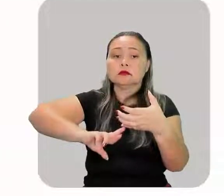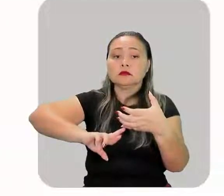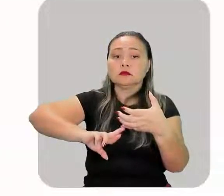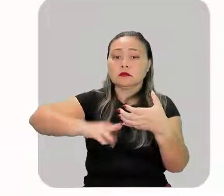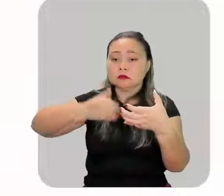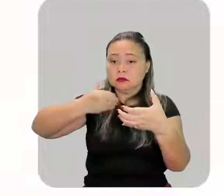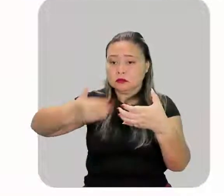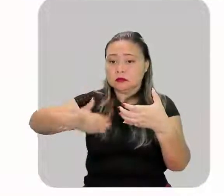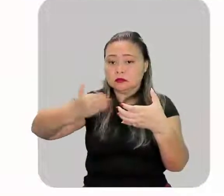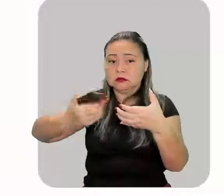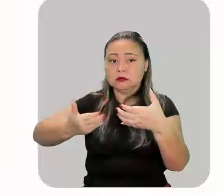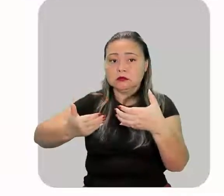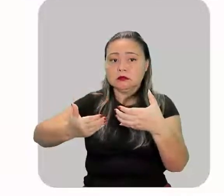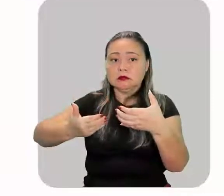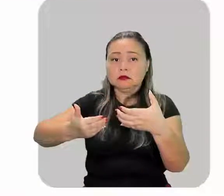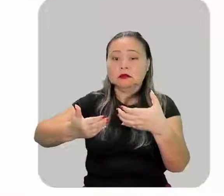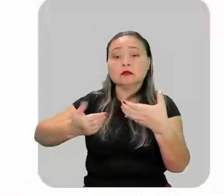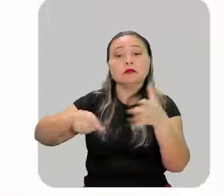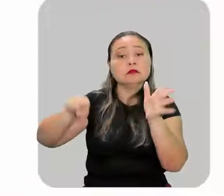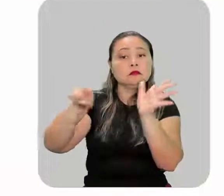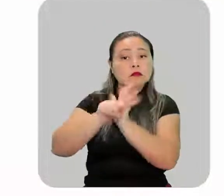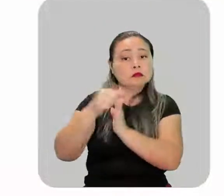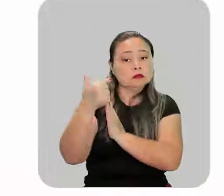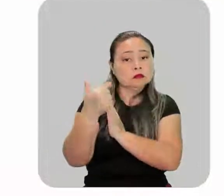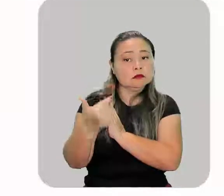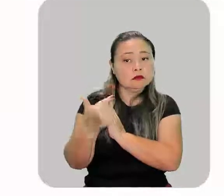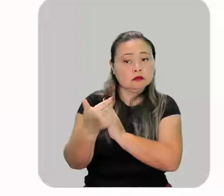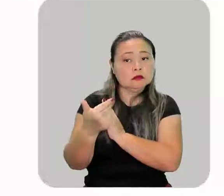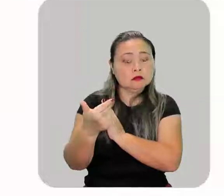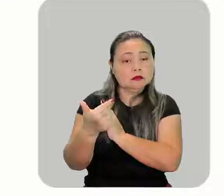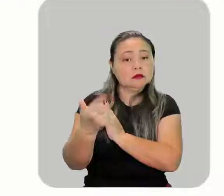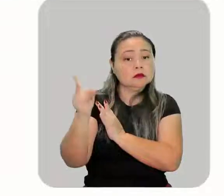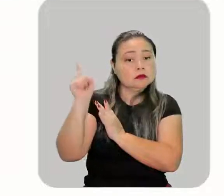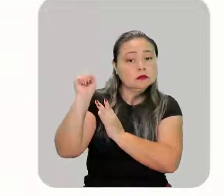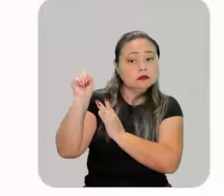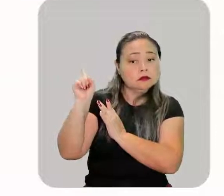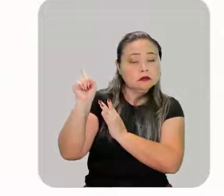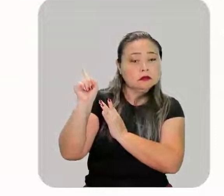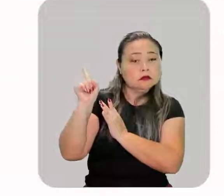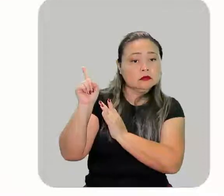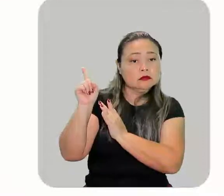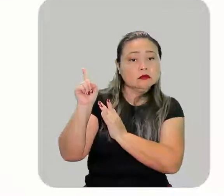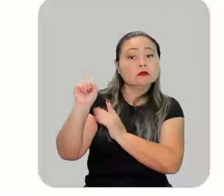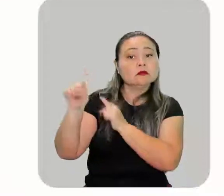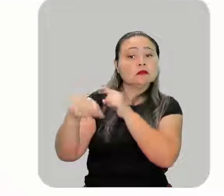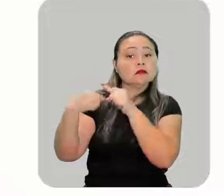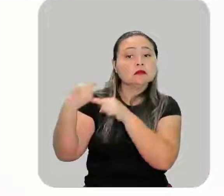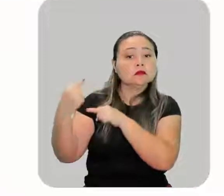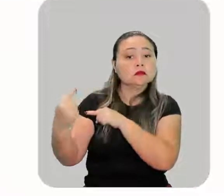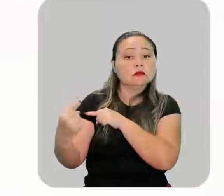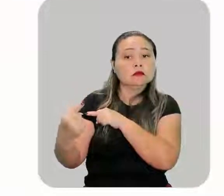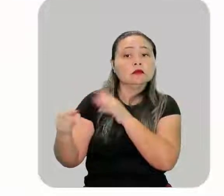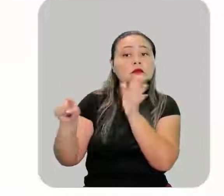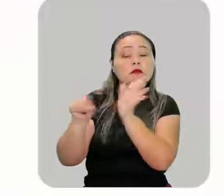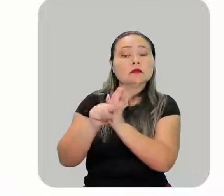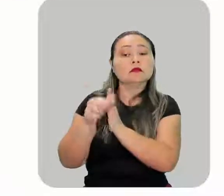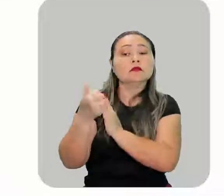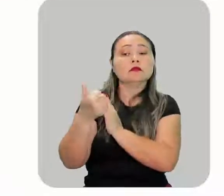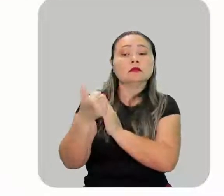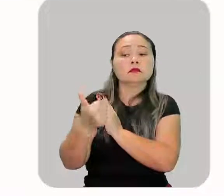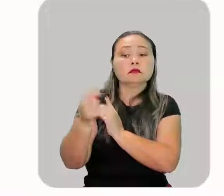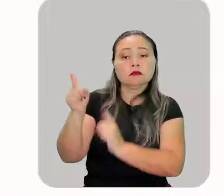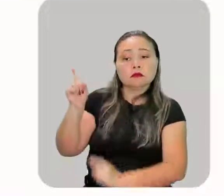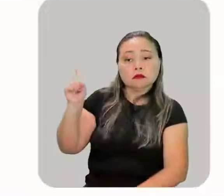na ordem, menos 2. Menos 2, que veio de onde? Daqui, ó. Isso. Depois. Menos 1. Menos 1,